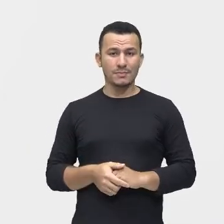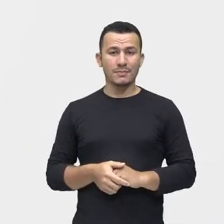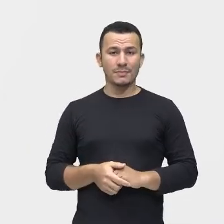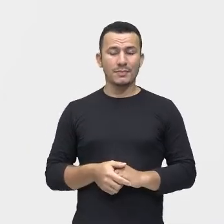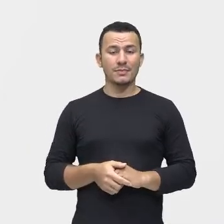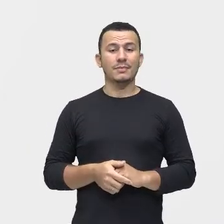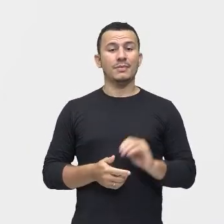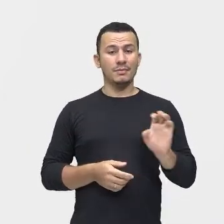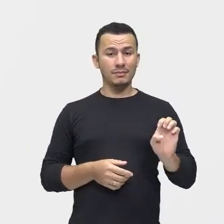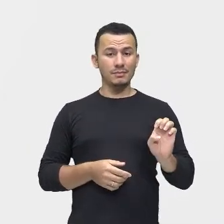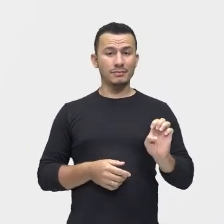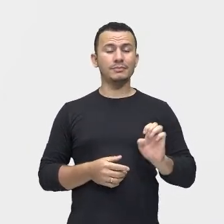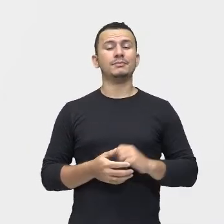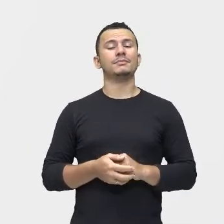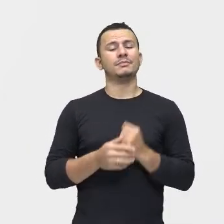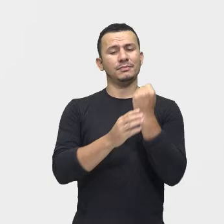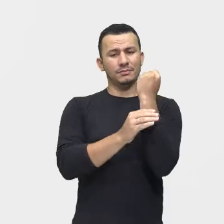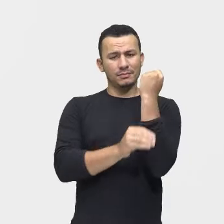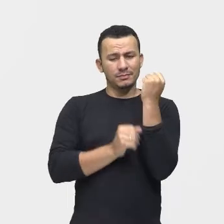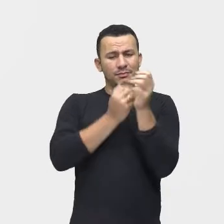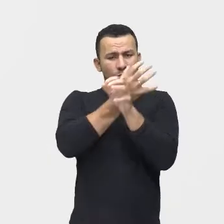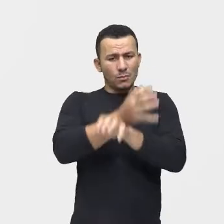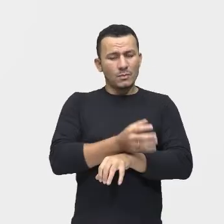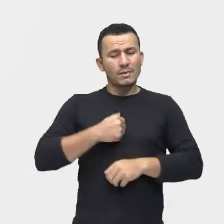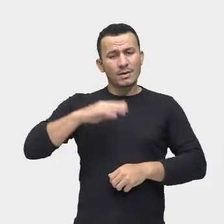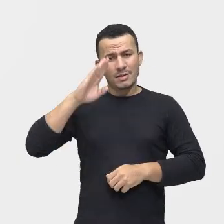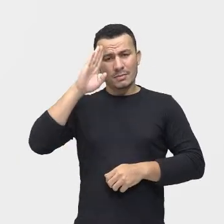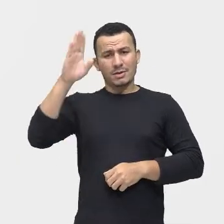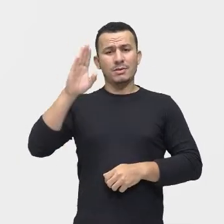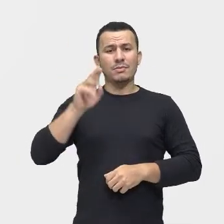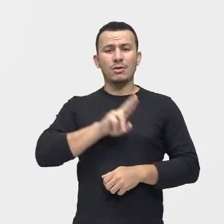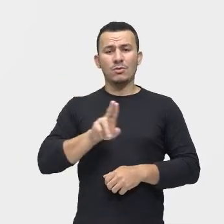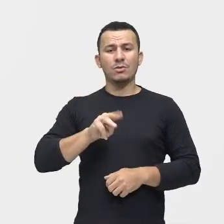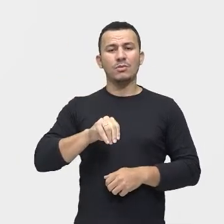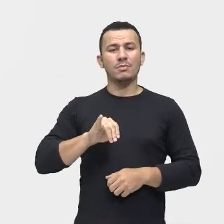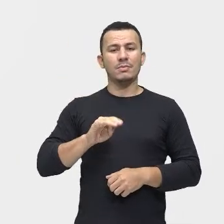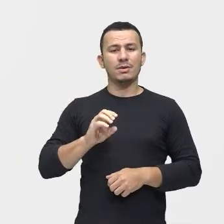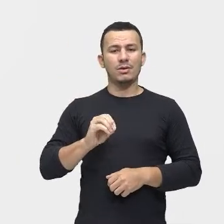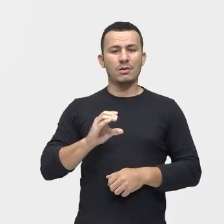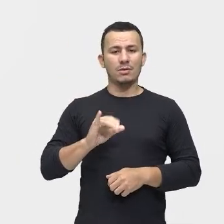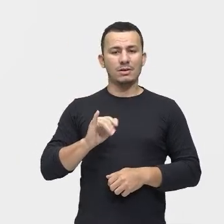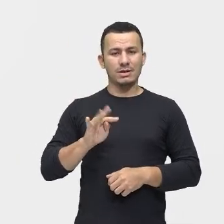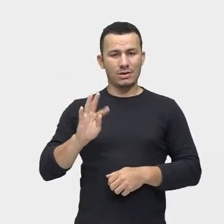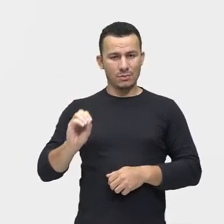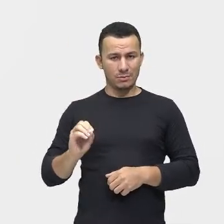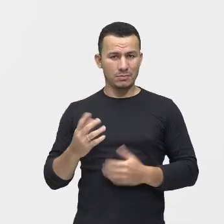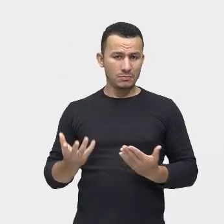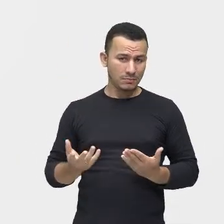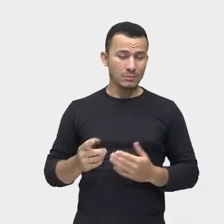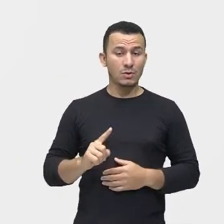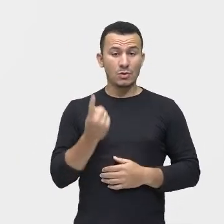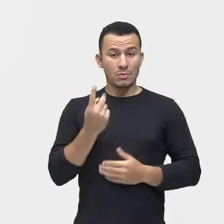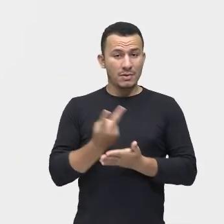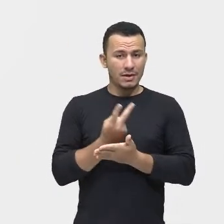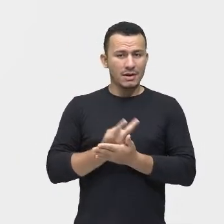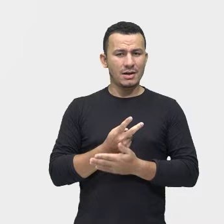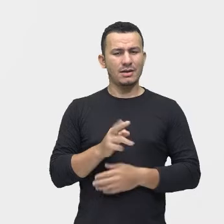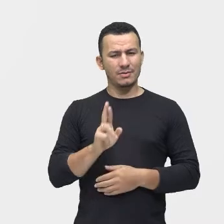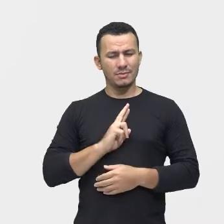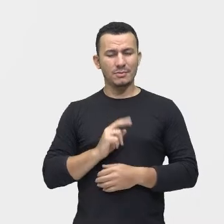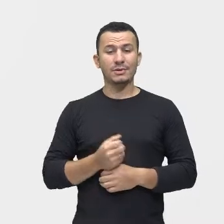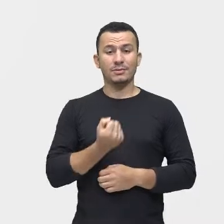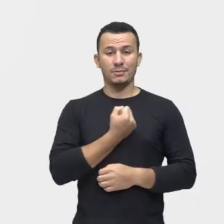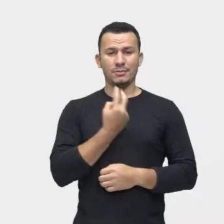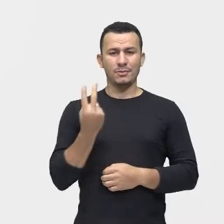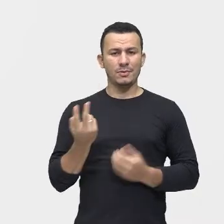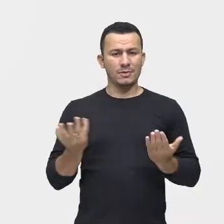músculo esquelético é constituído principalmente pelo miócito. Muito bem, vamos à nossa segunda